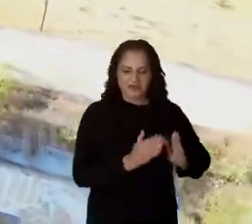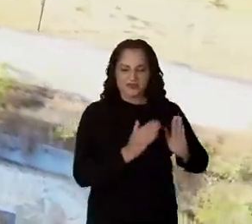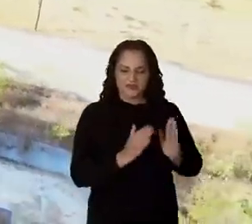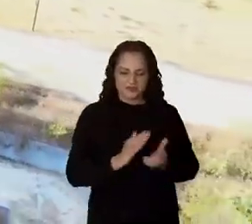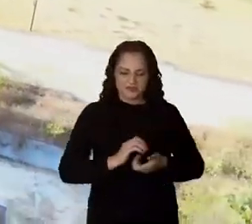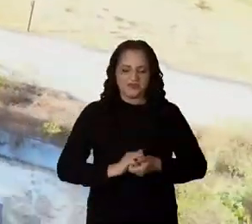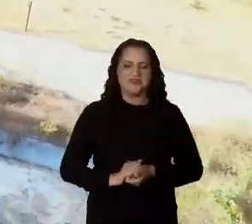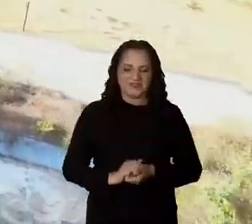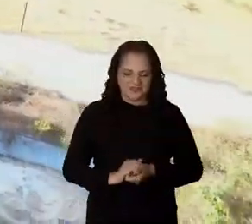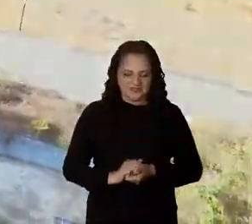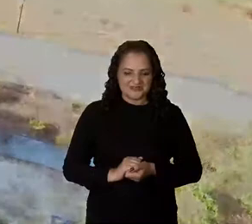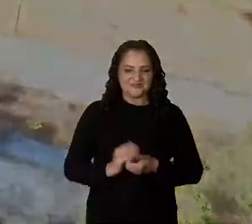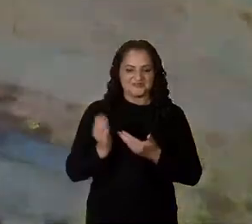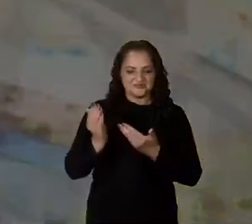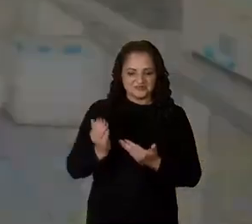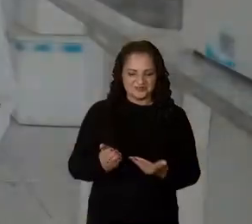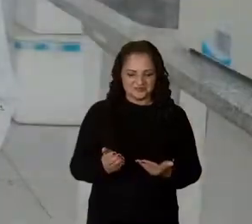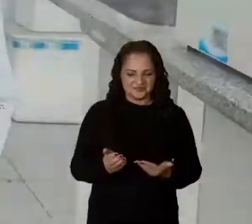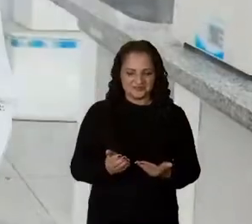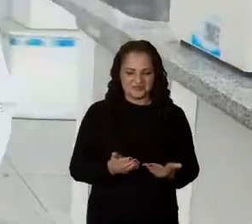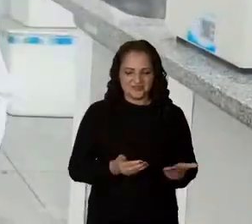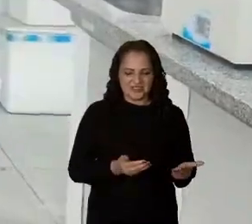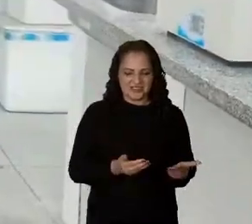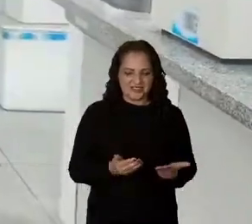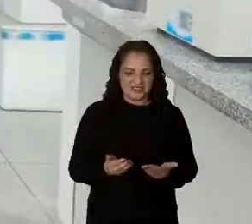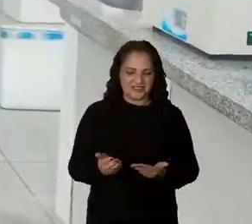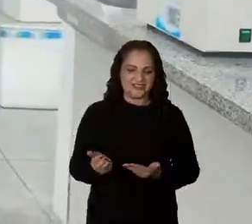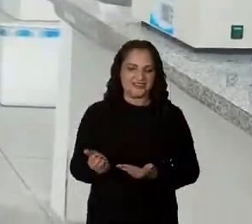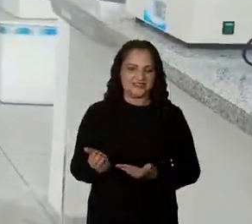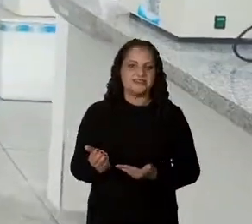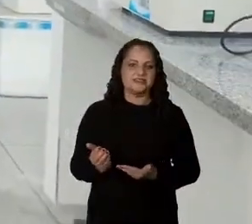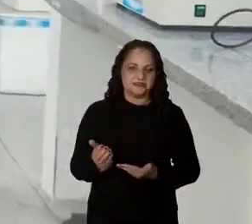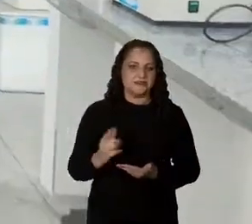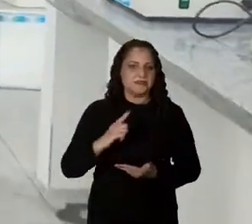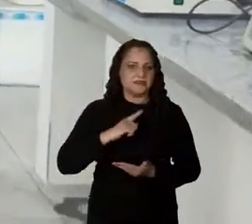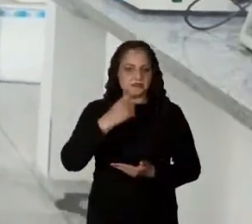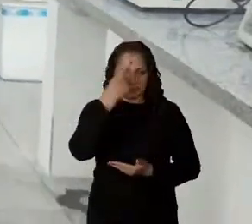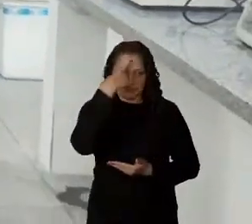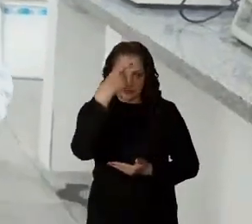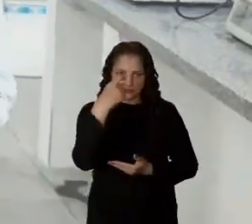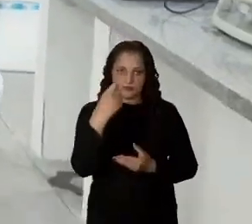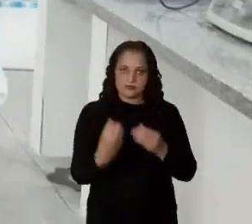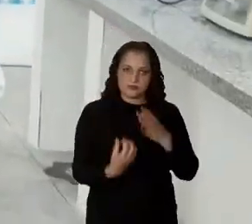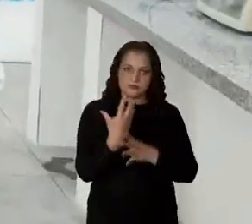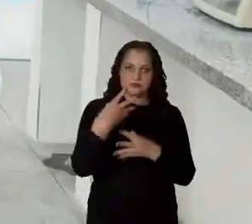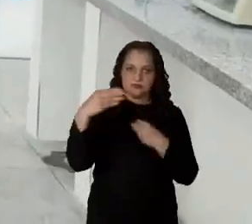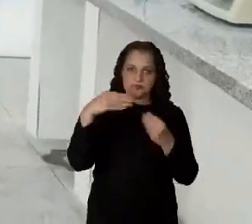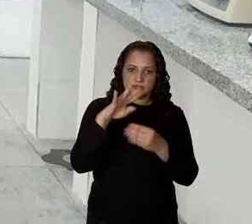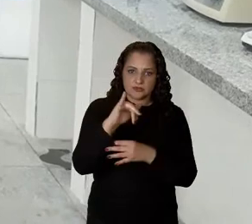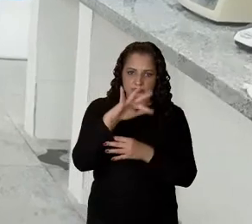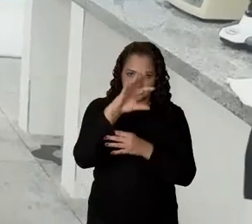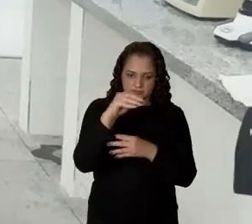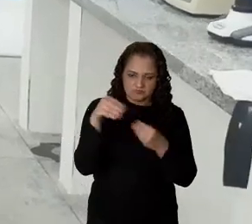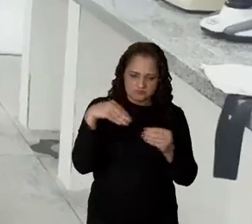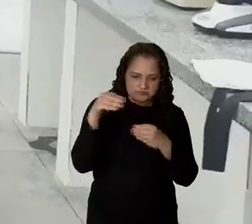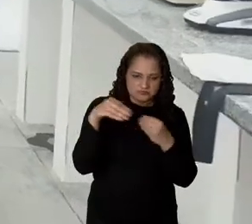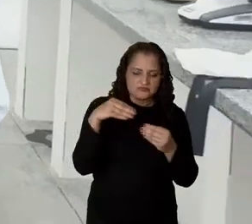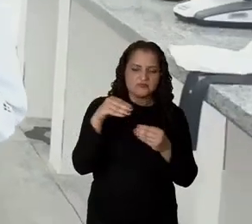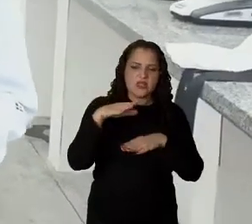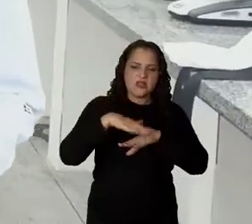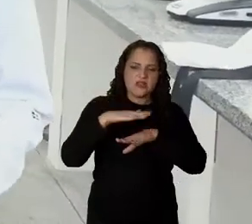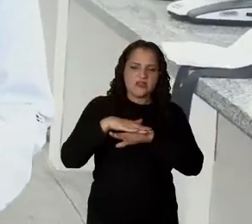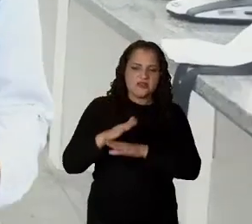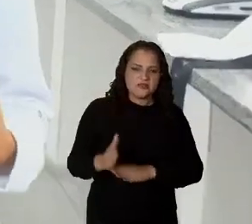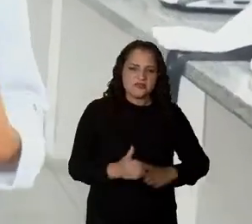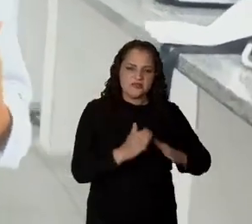8, 12 e 15. Por isso tivemos a ideia de produzir um bioplástico a partir do sisal e com esse bioplástico produzimos luvas